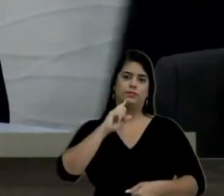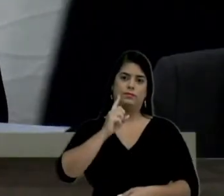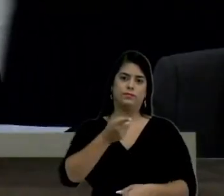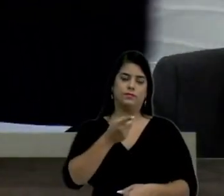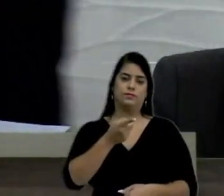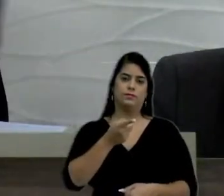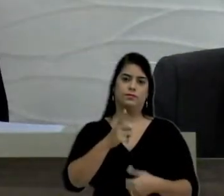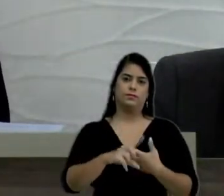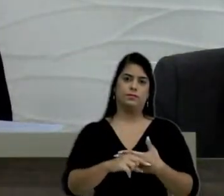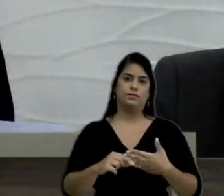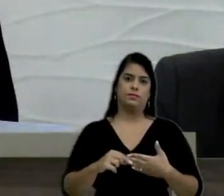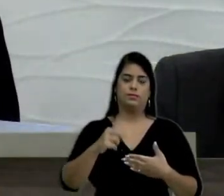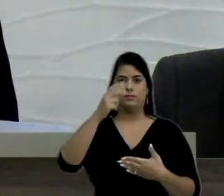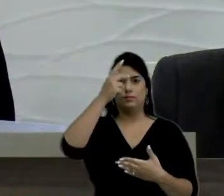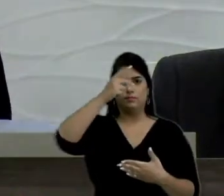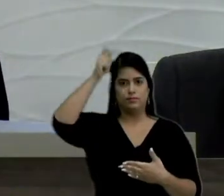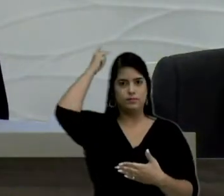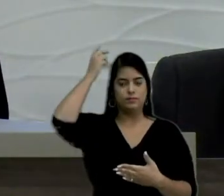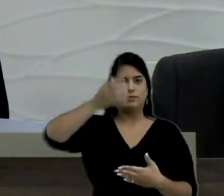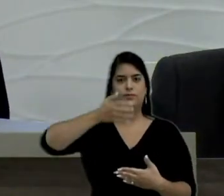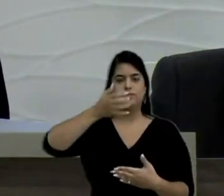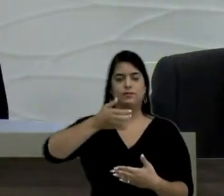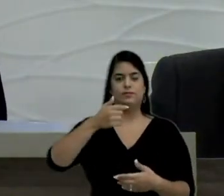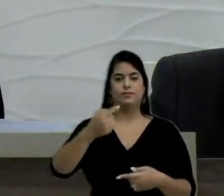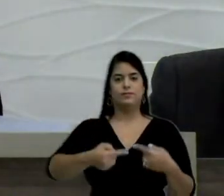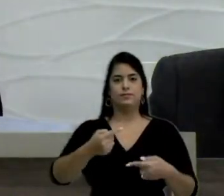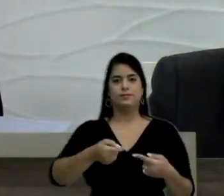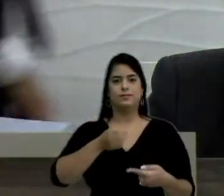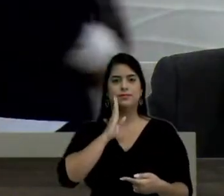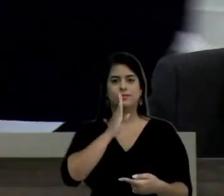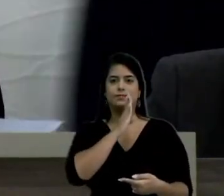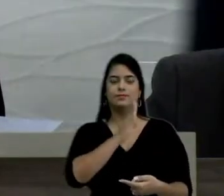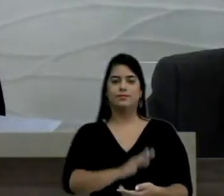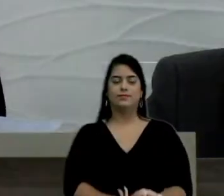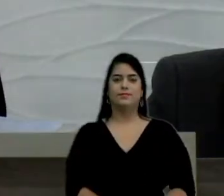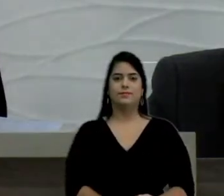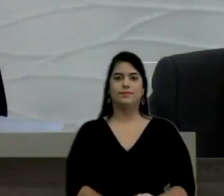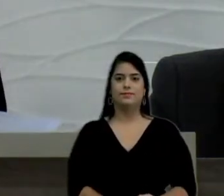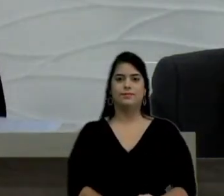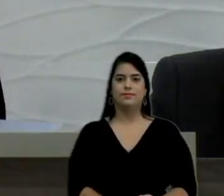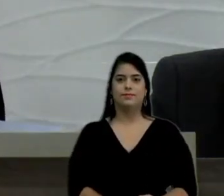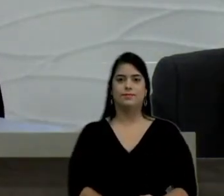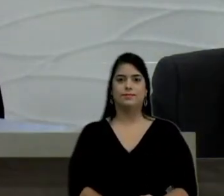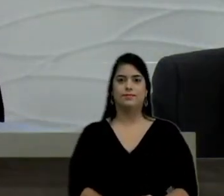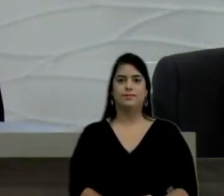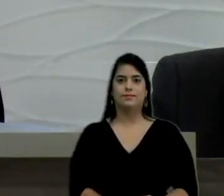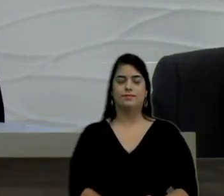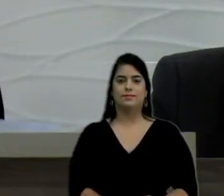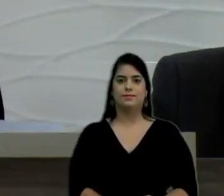vereador Ant Pacheco caudo Vereador Bruno Braga